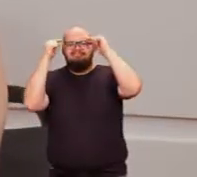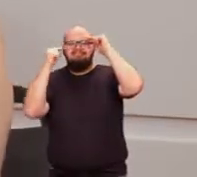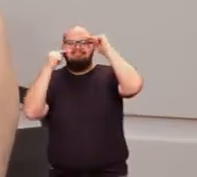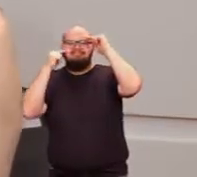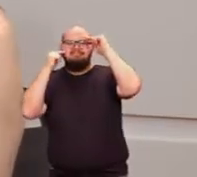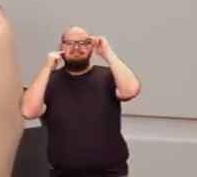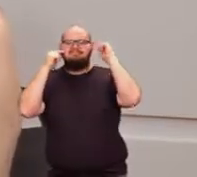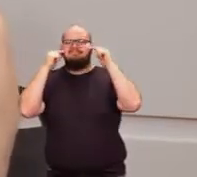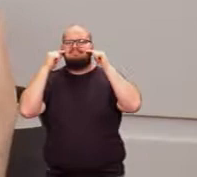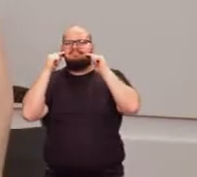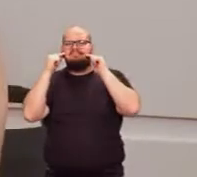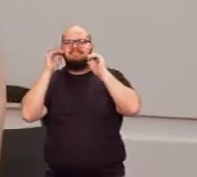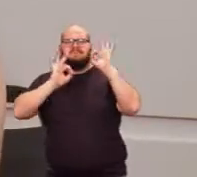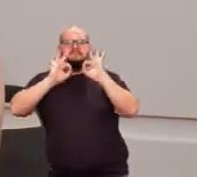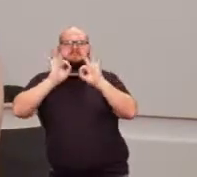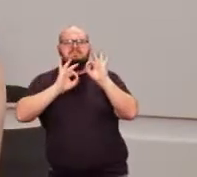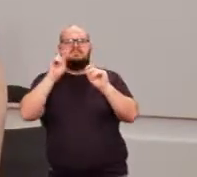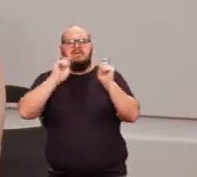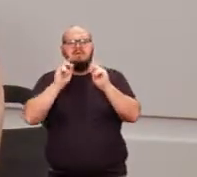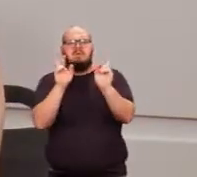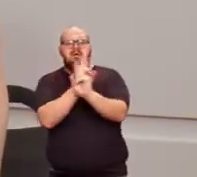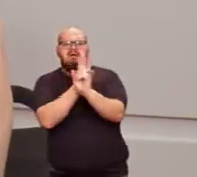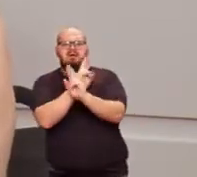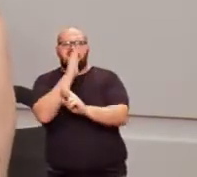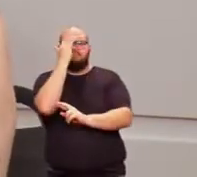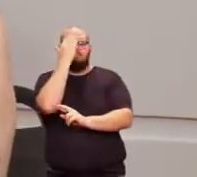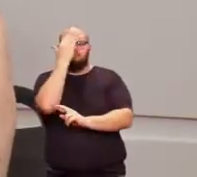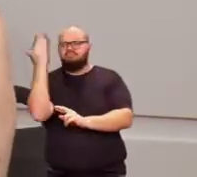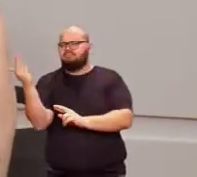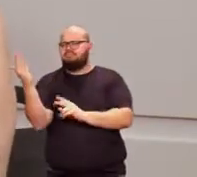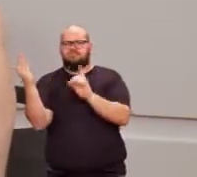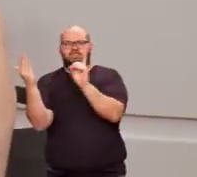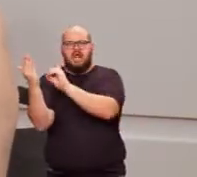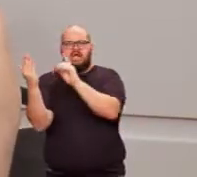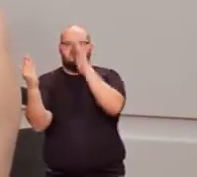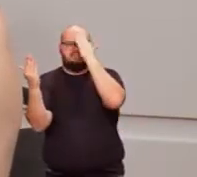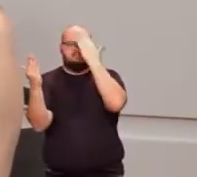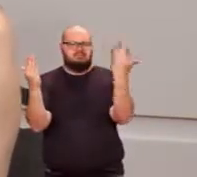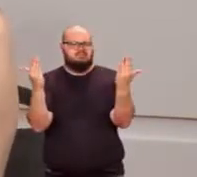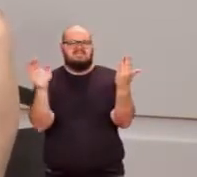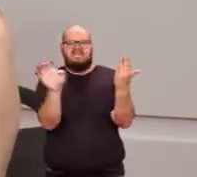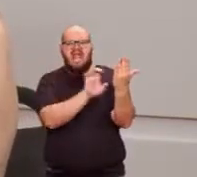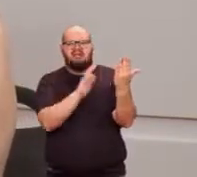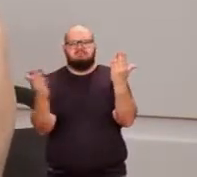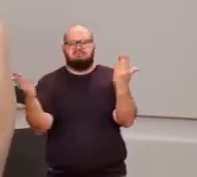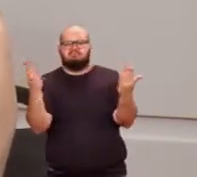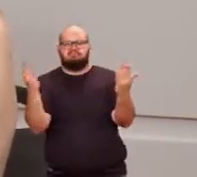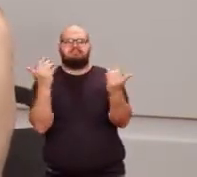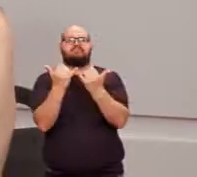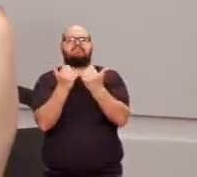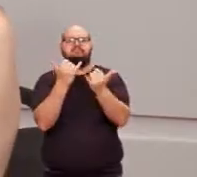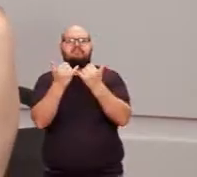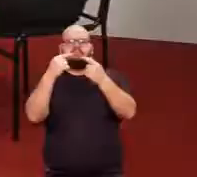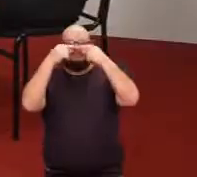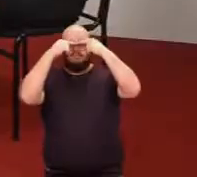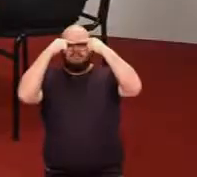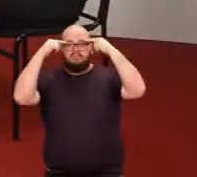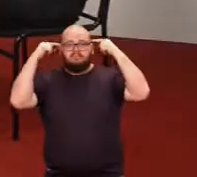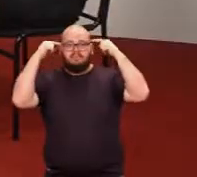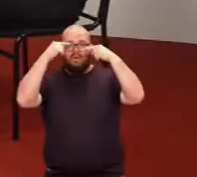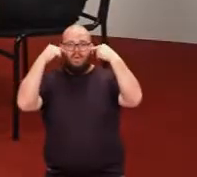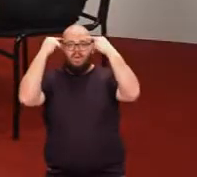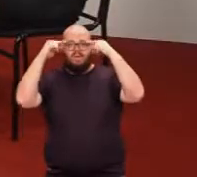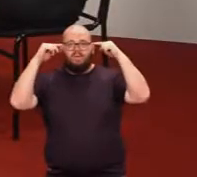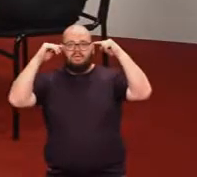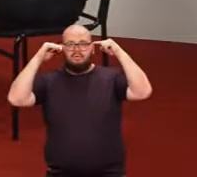a relação de um lado, do lado direito, com o lado esquerdo do paciente. Por exemplo, a altura dos olhos, quando a gente passa uma linha, que ela, na